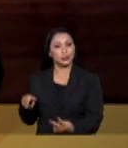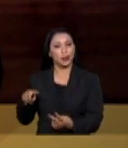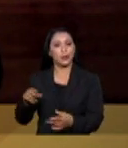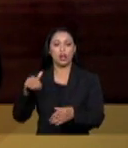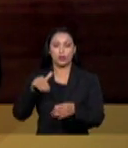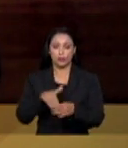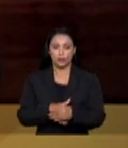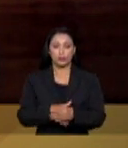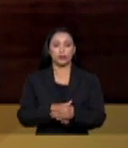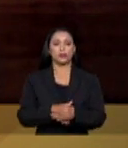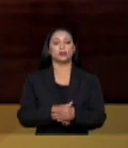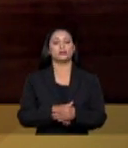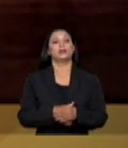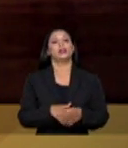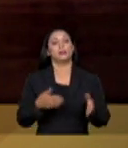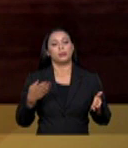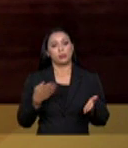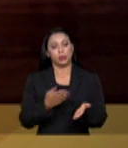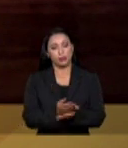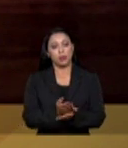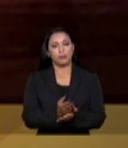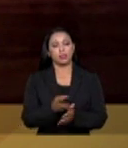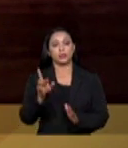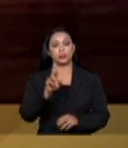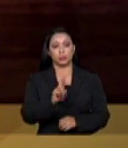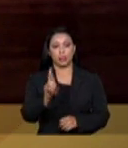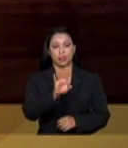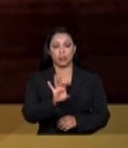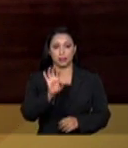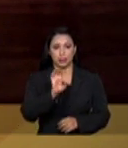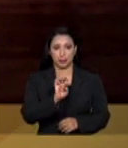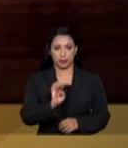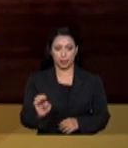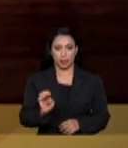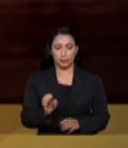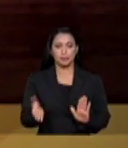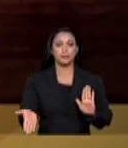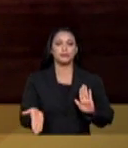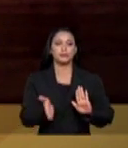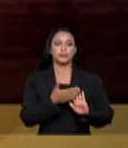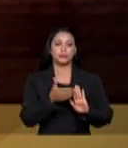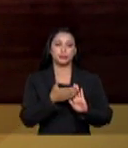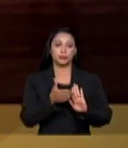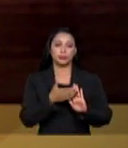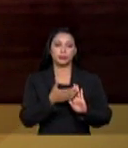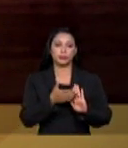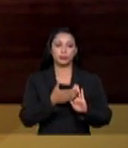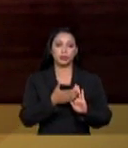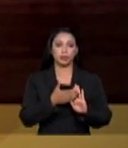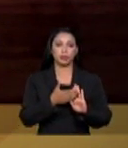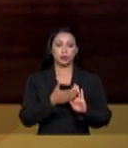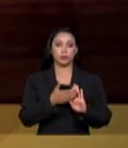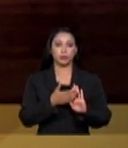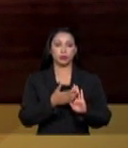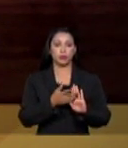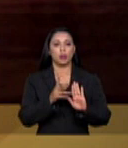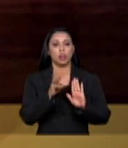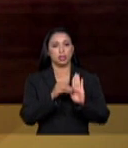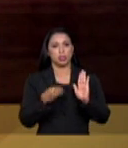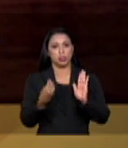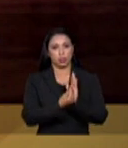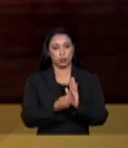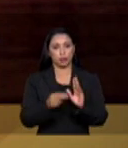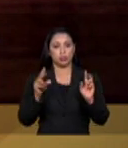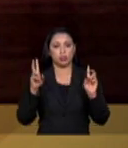voto pelo provimento do recurso extraordinário e proponho quanto à resolução do tema